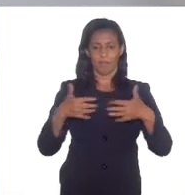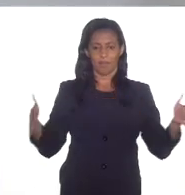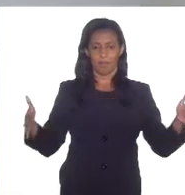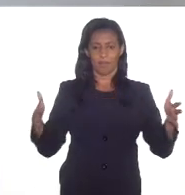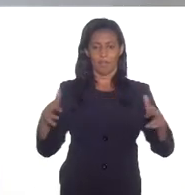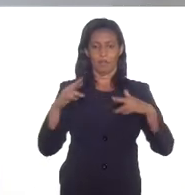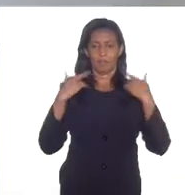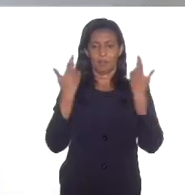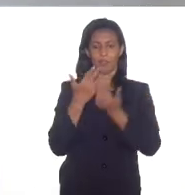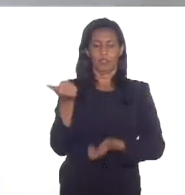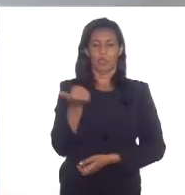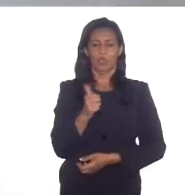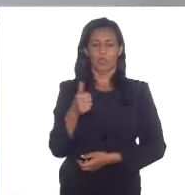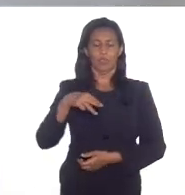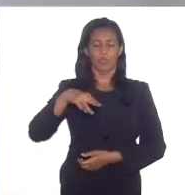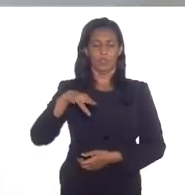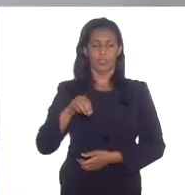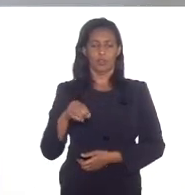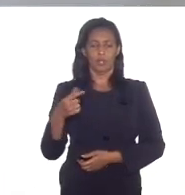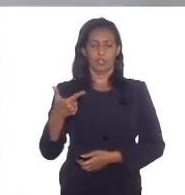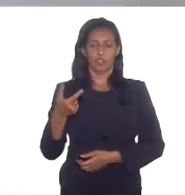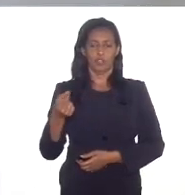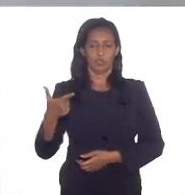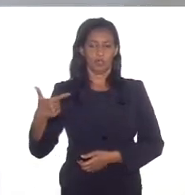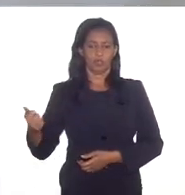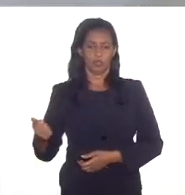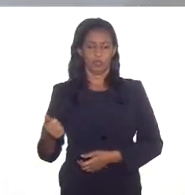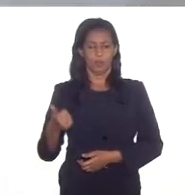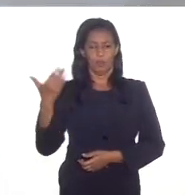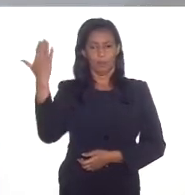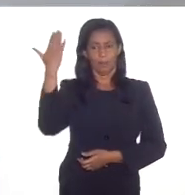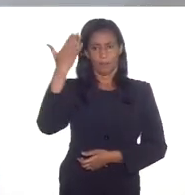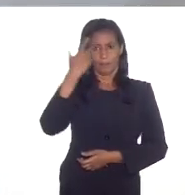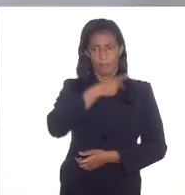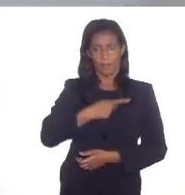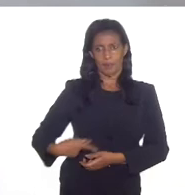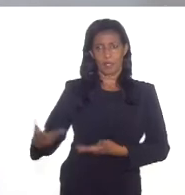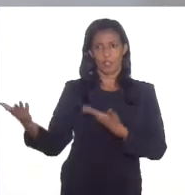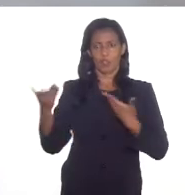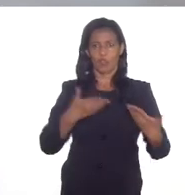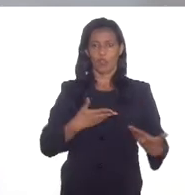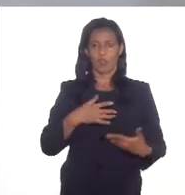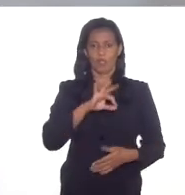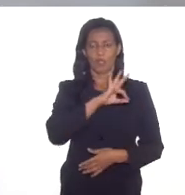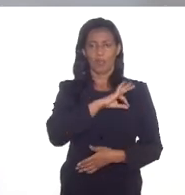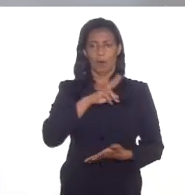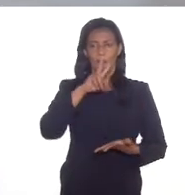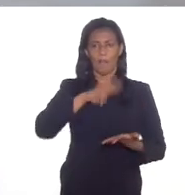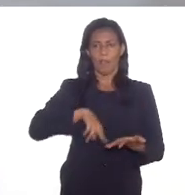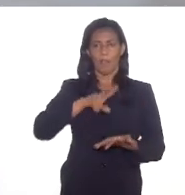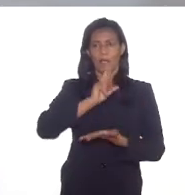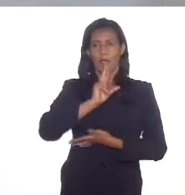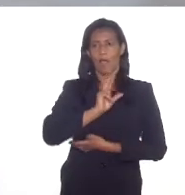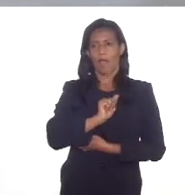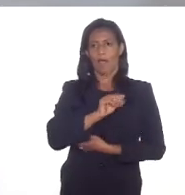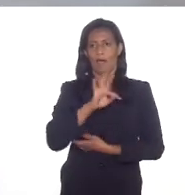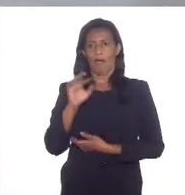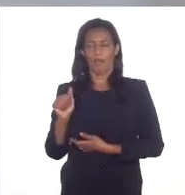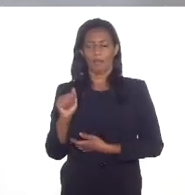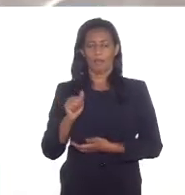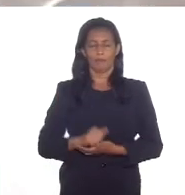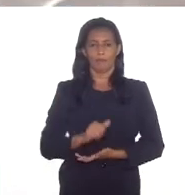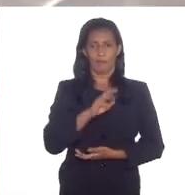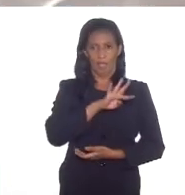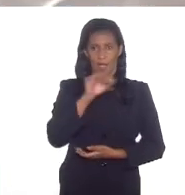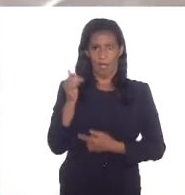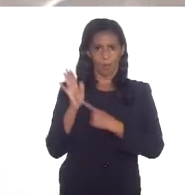do dia 11 de maio de 2021. A presidência convida a deputada Marta Rocha a fazer a leitura da ata da sessão anterior. A